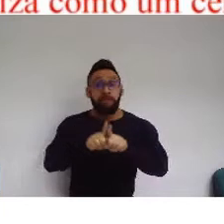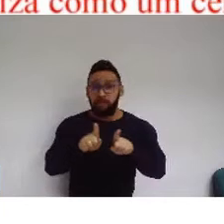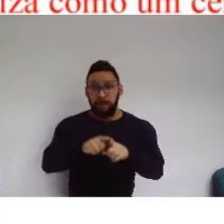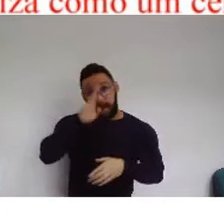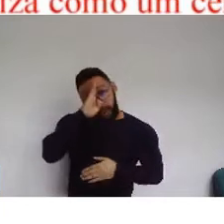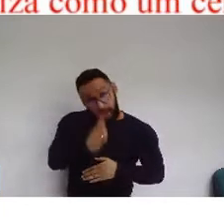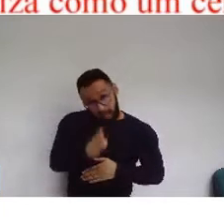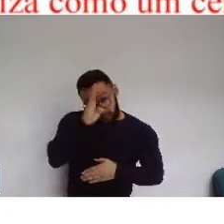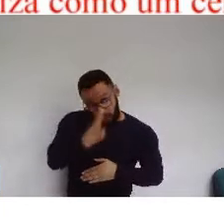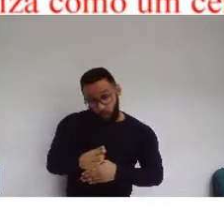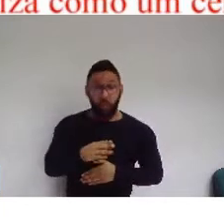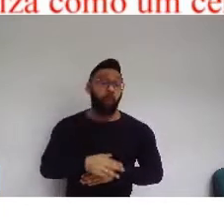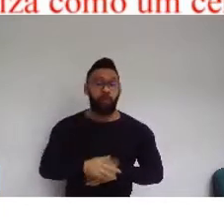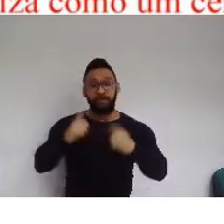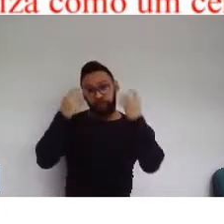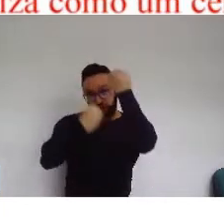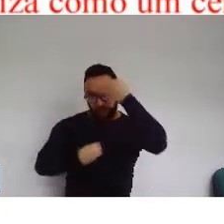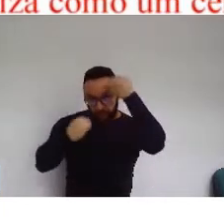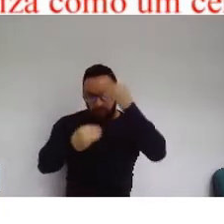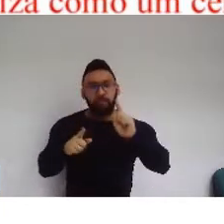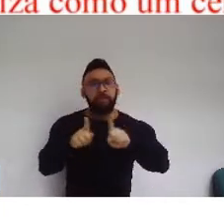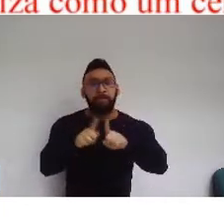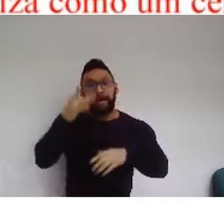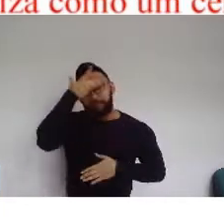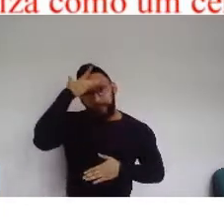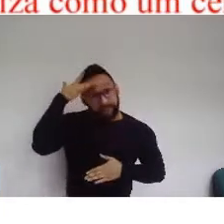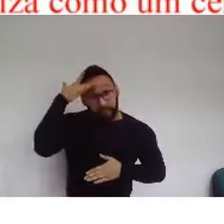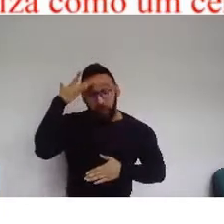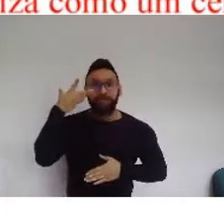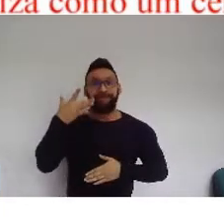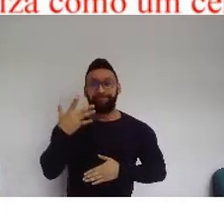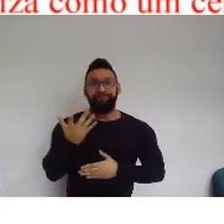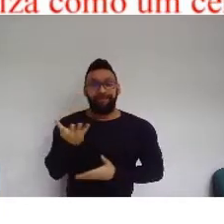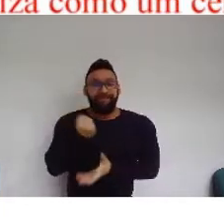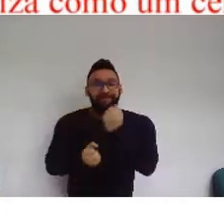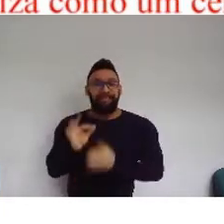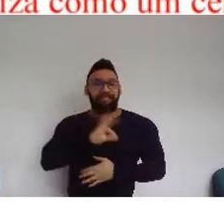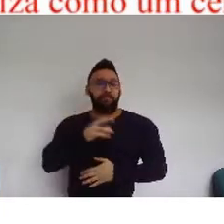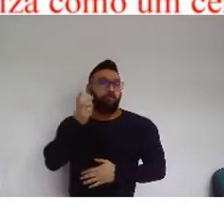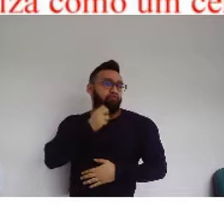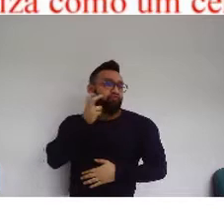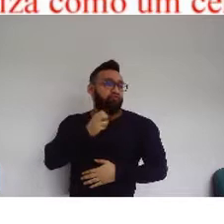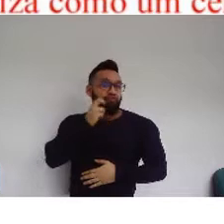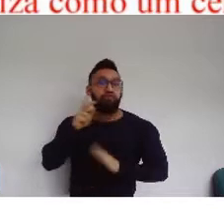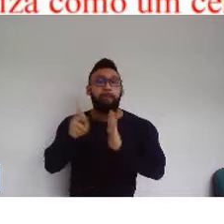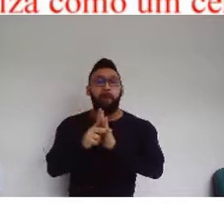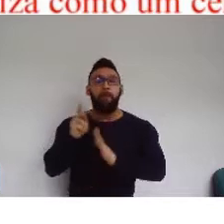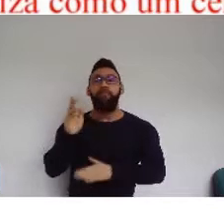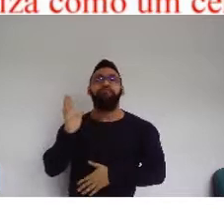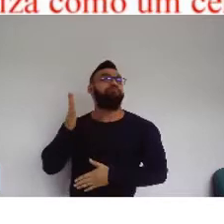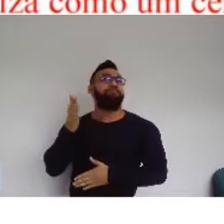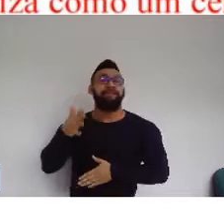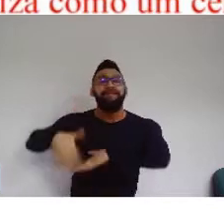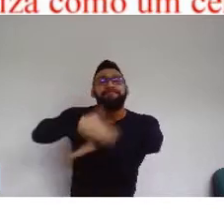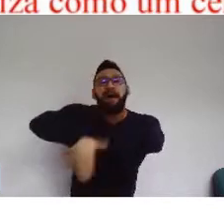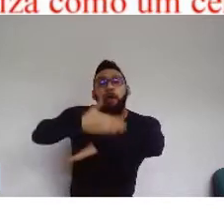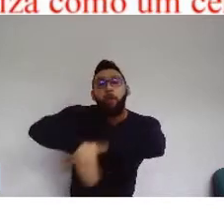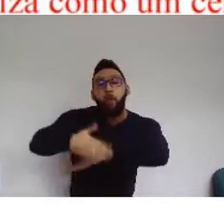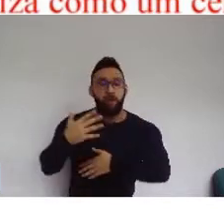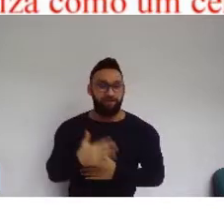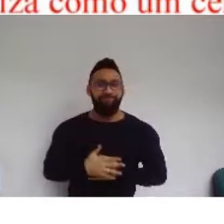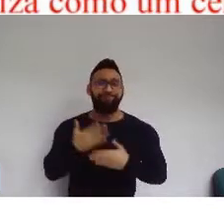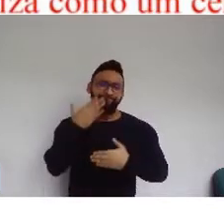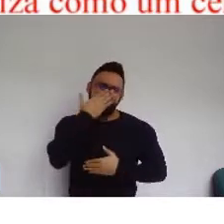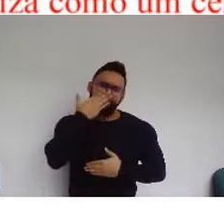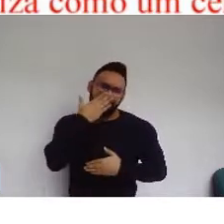casais heterossexuais e trabalhadores de sexo, como diz Gandhi. Esse outro autor,